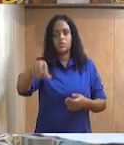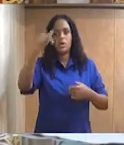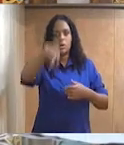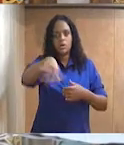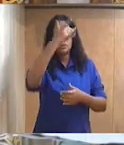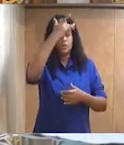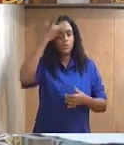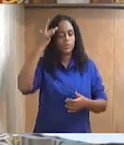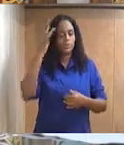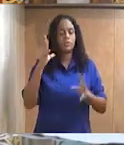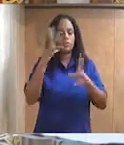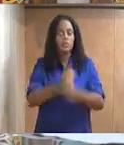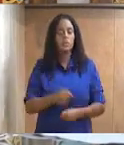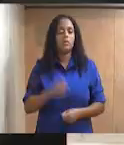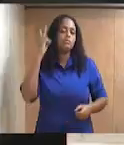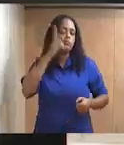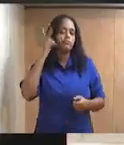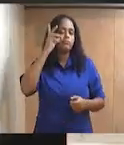senhores vereadores.